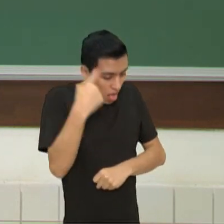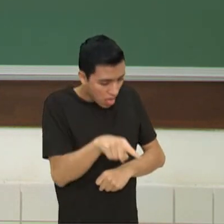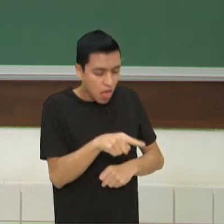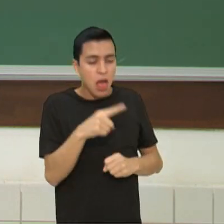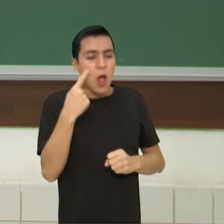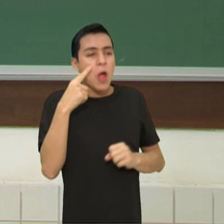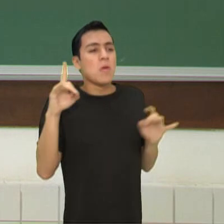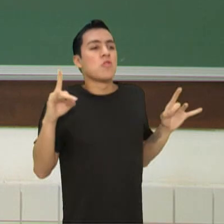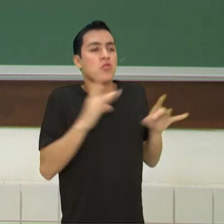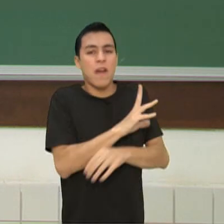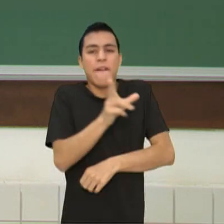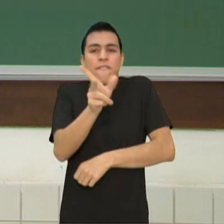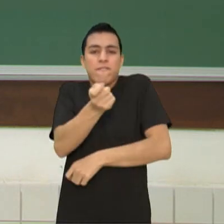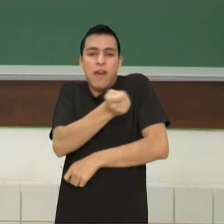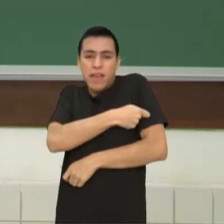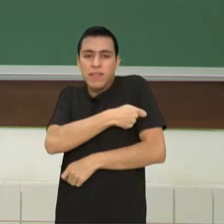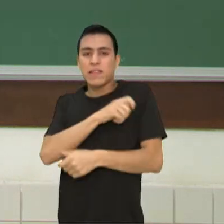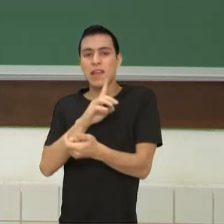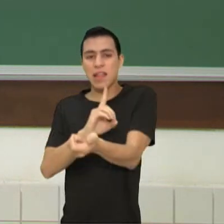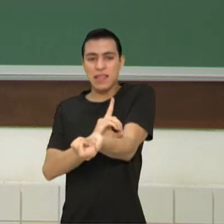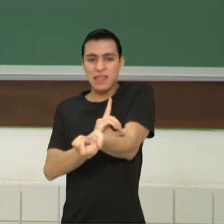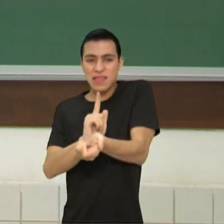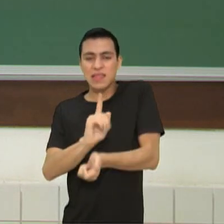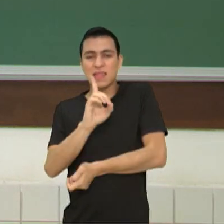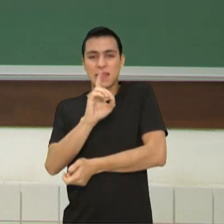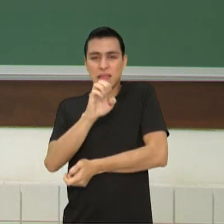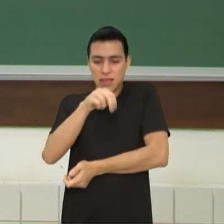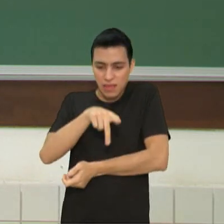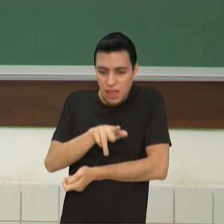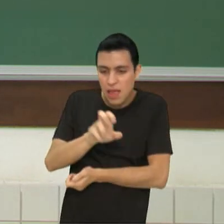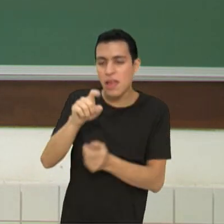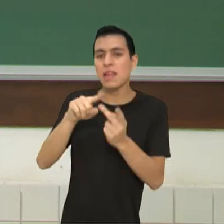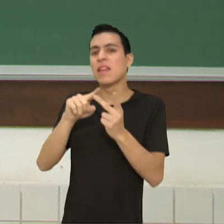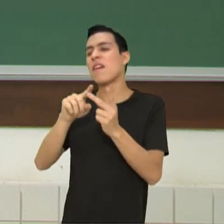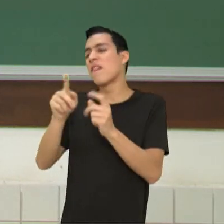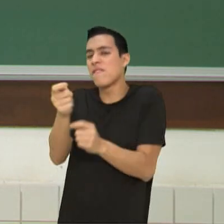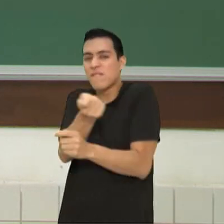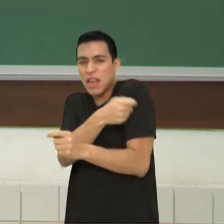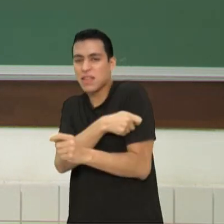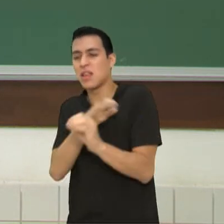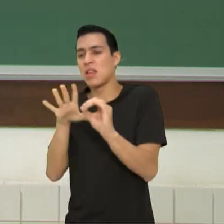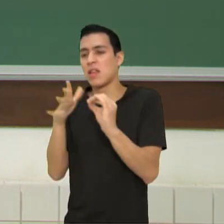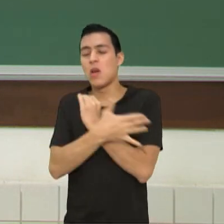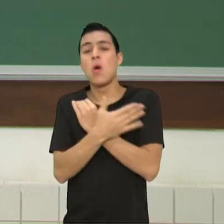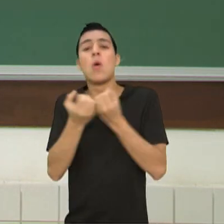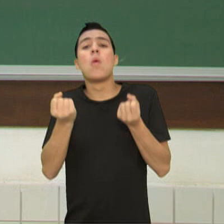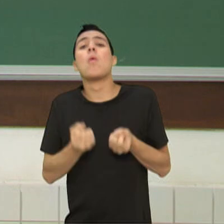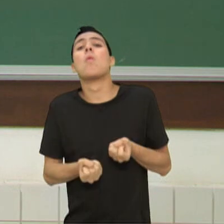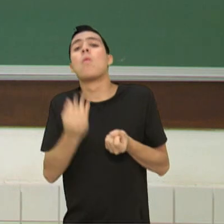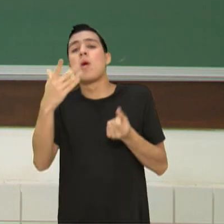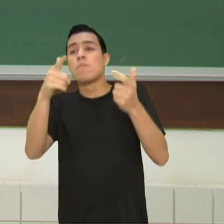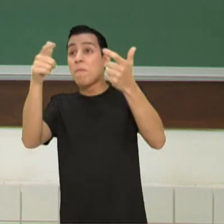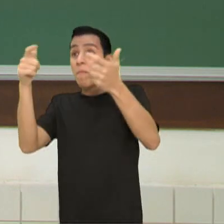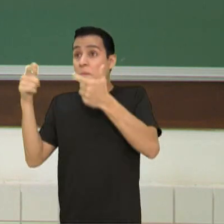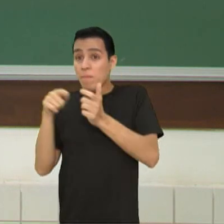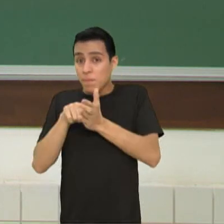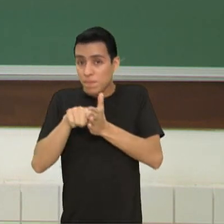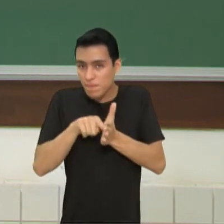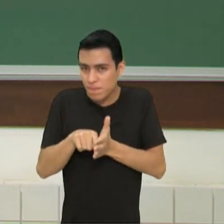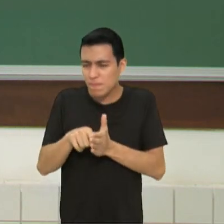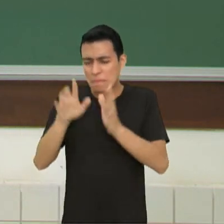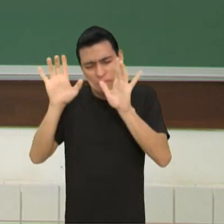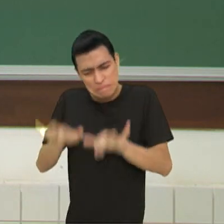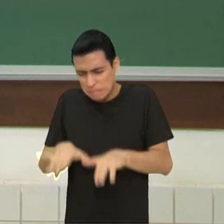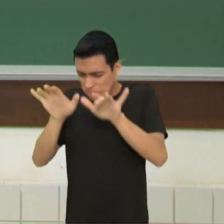tem a solução, vacina para dengue, vacina para o coronavírus. Quantos e quantos lugares estão trabalhando ao mesmo tempo,